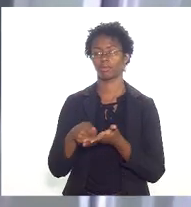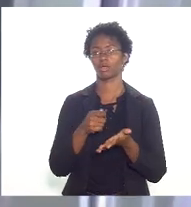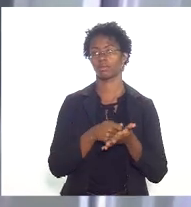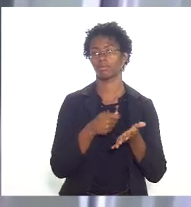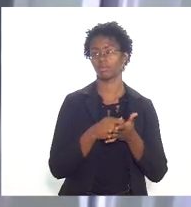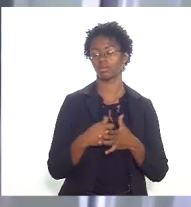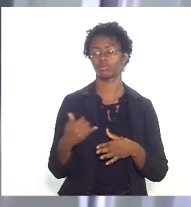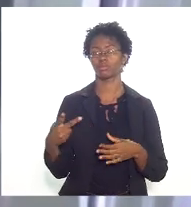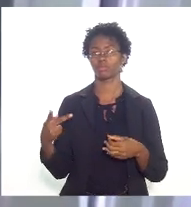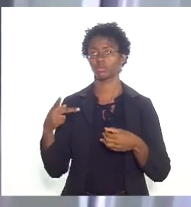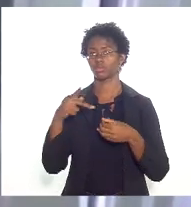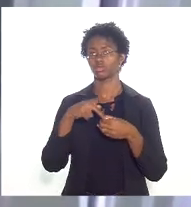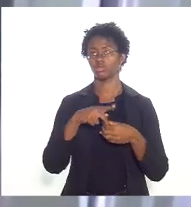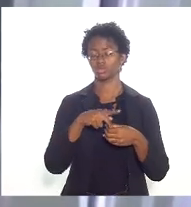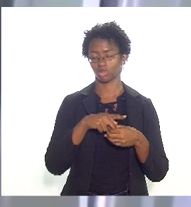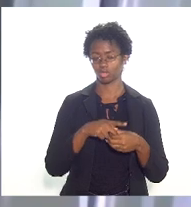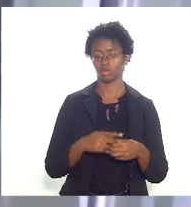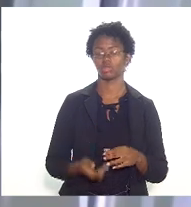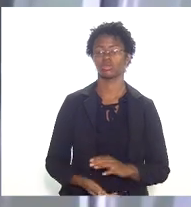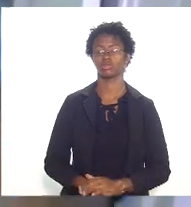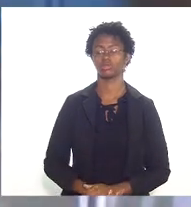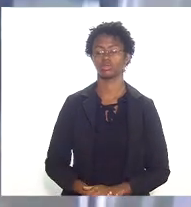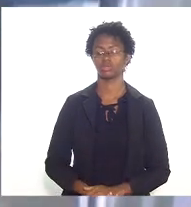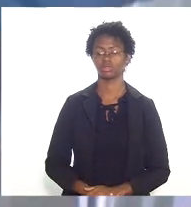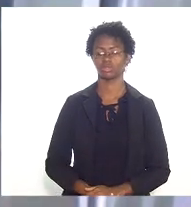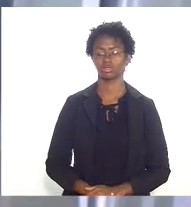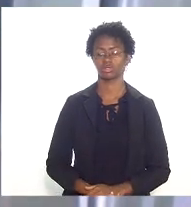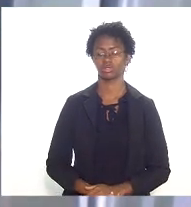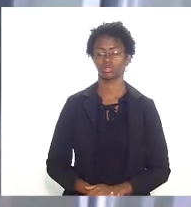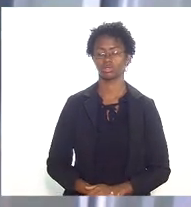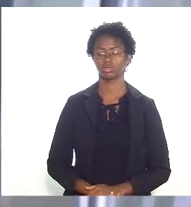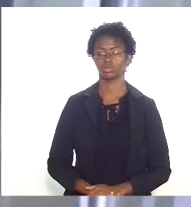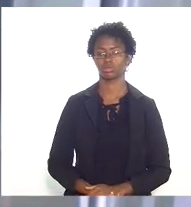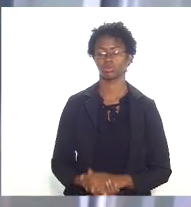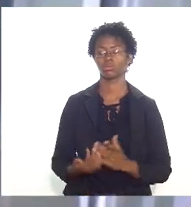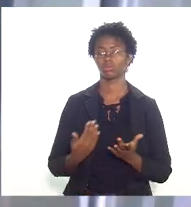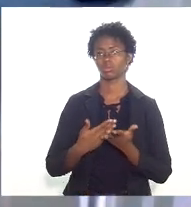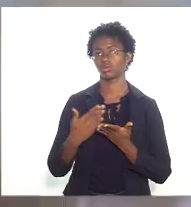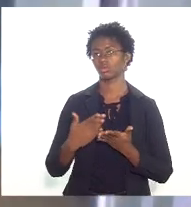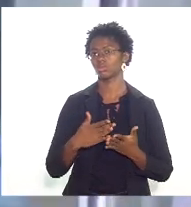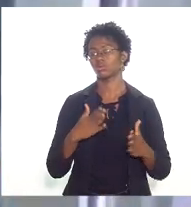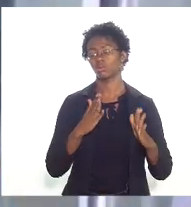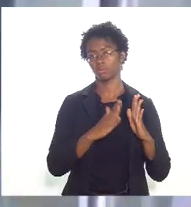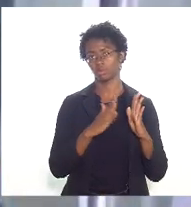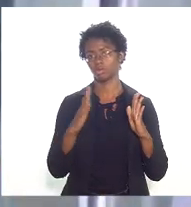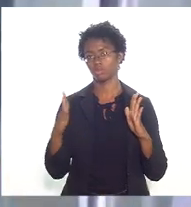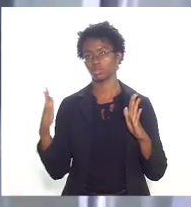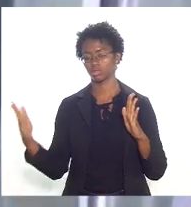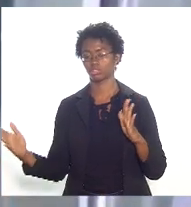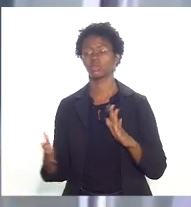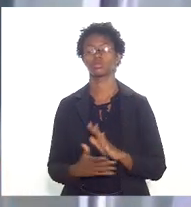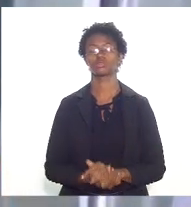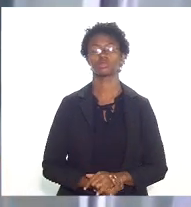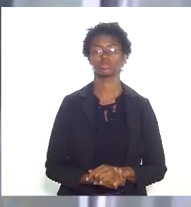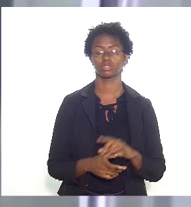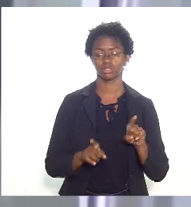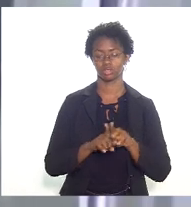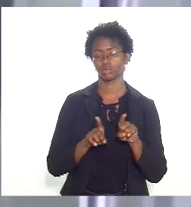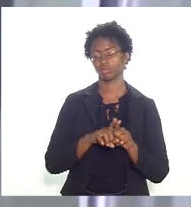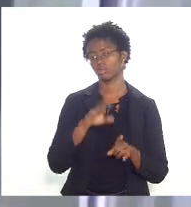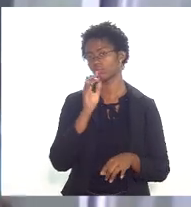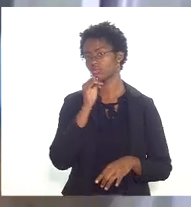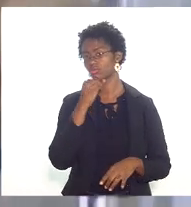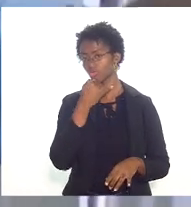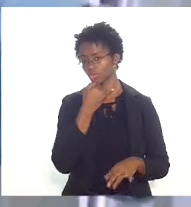petróleo do destino e não dá origem que começa no processo constituinte depois foi infelizmente